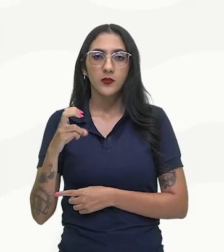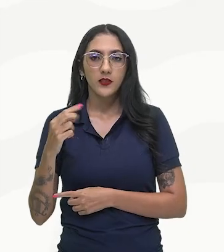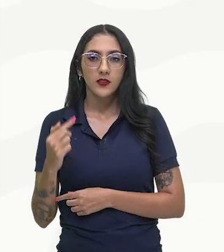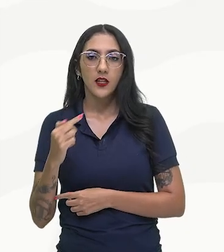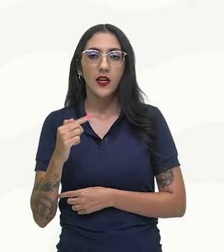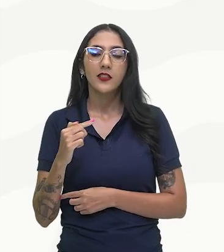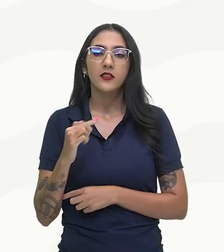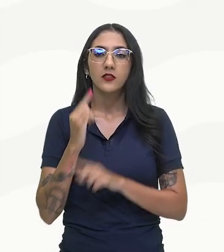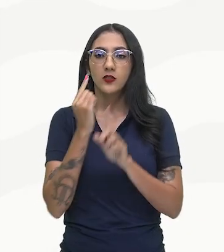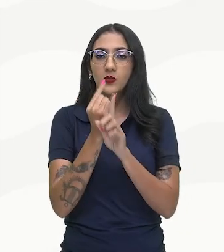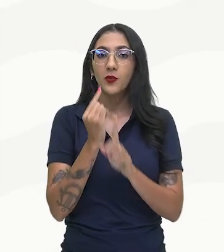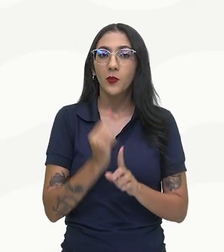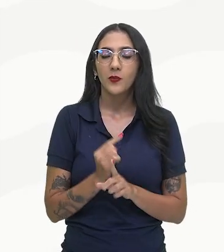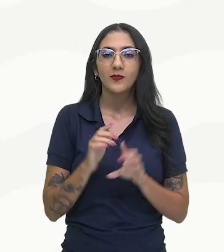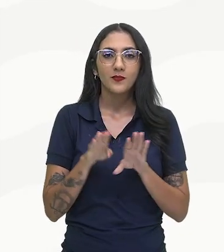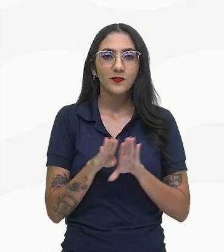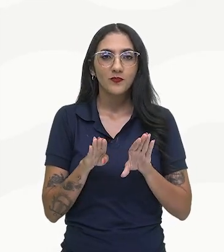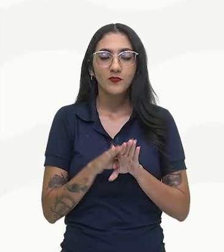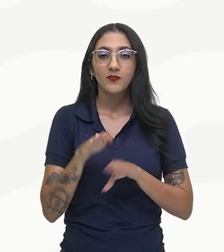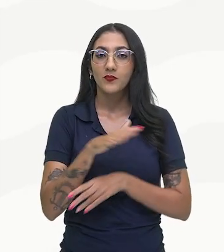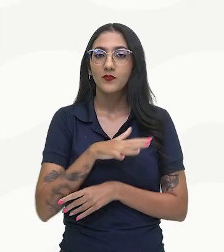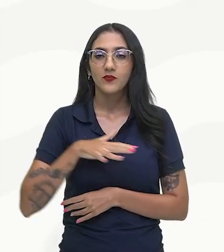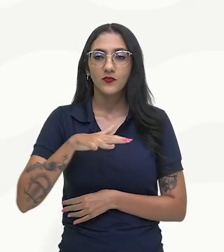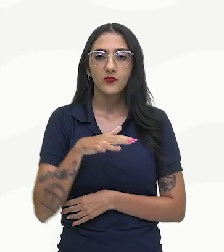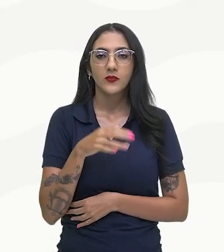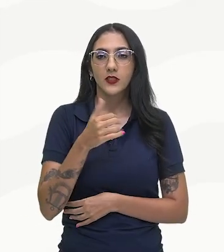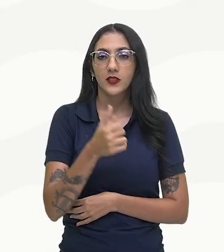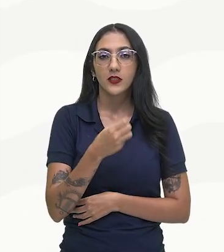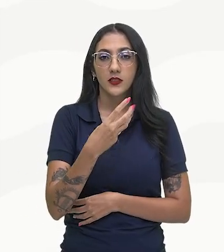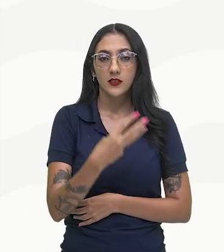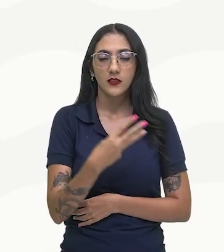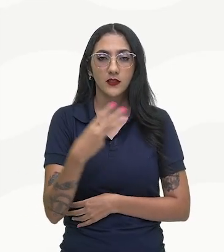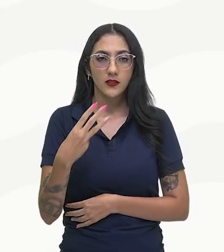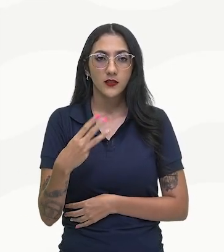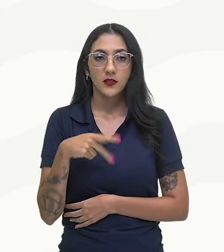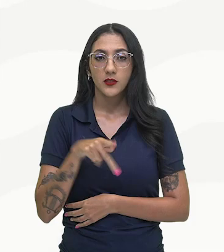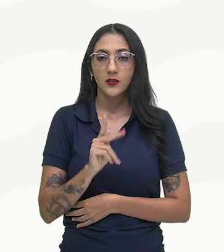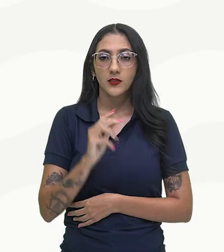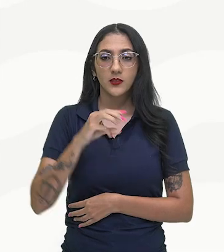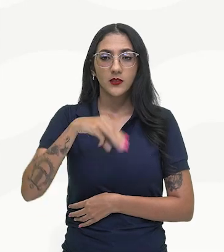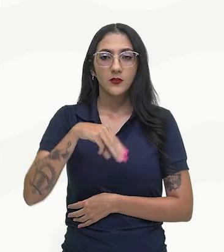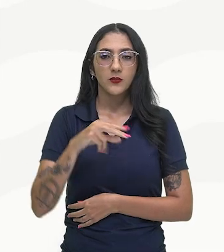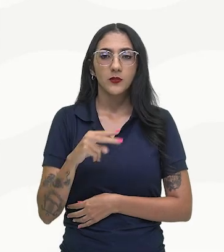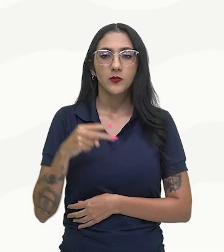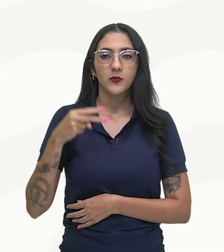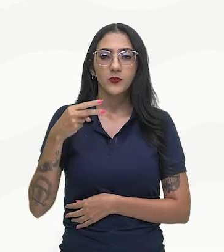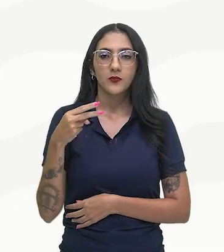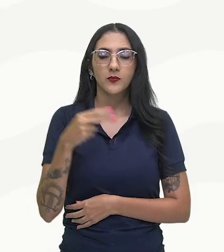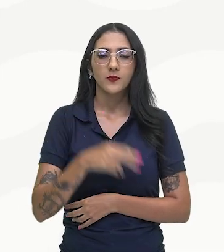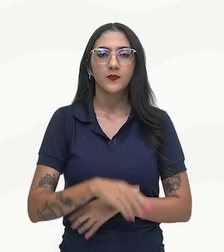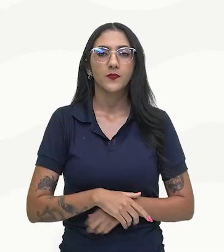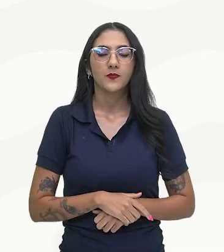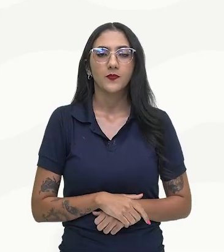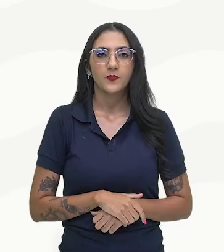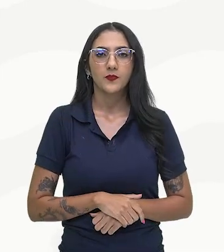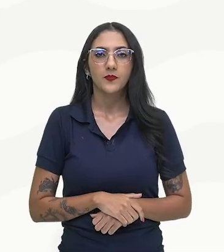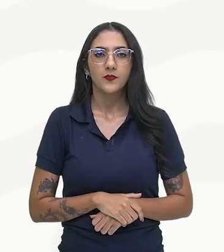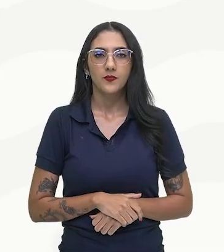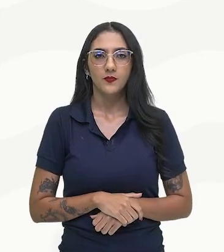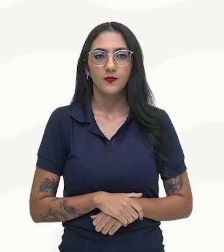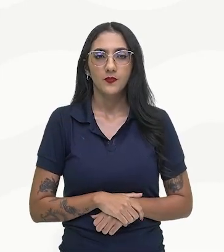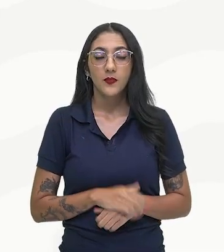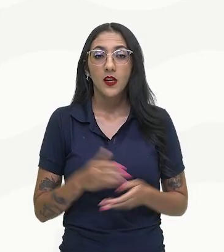de 133 quilômetros quadrados. E agora, a gente vai ver o